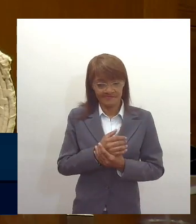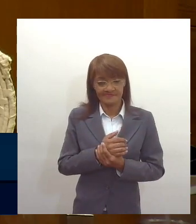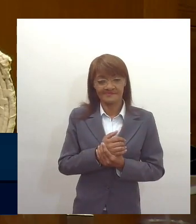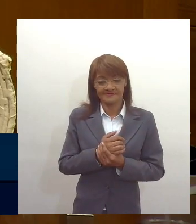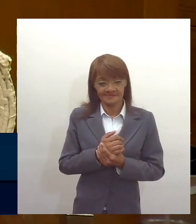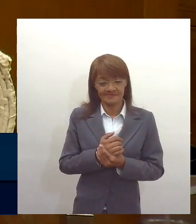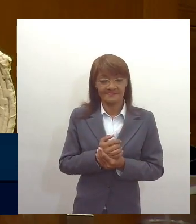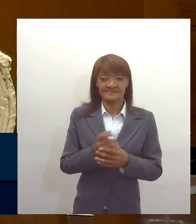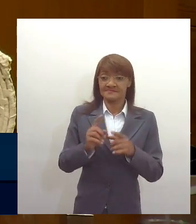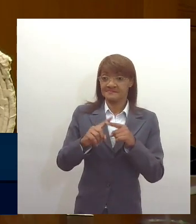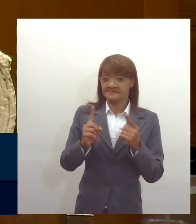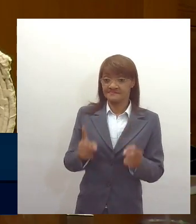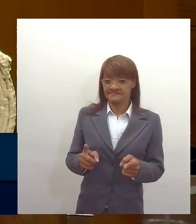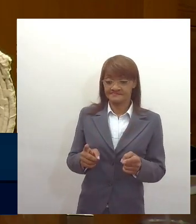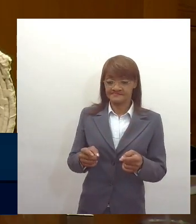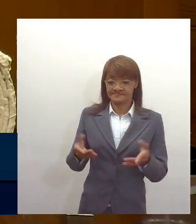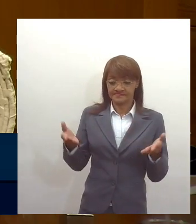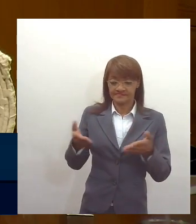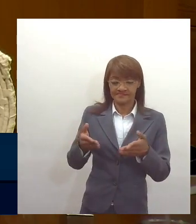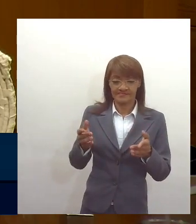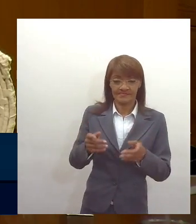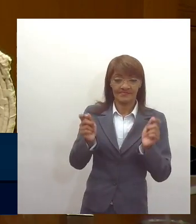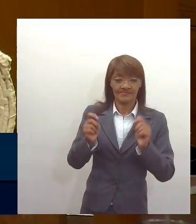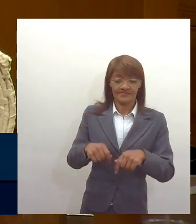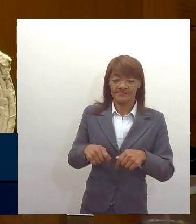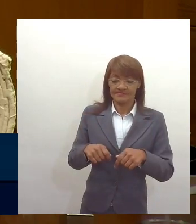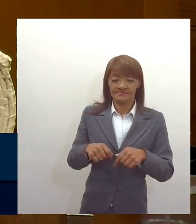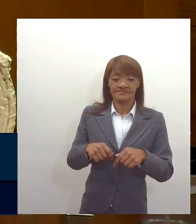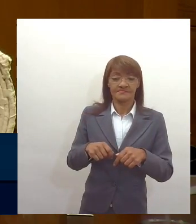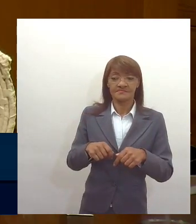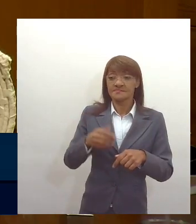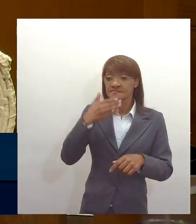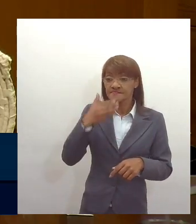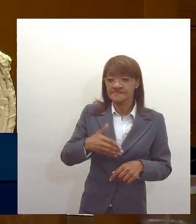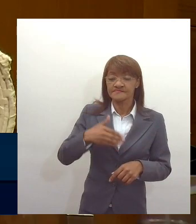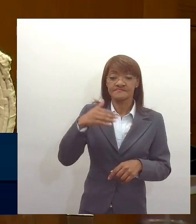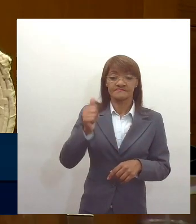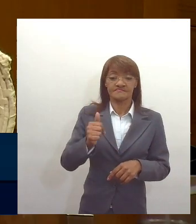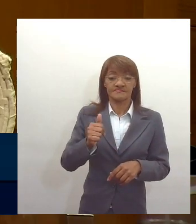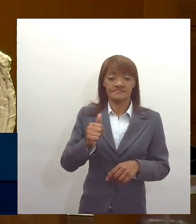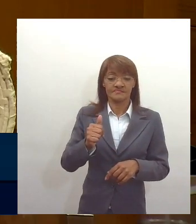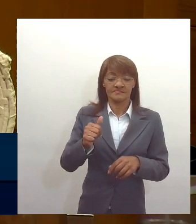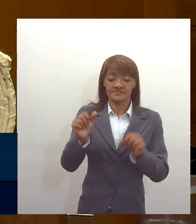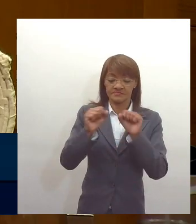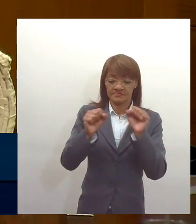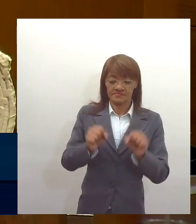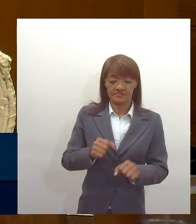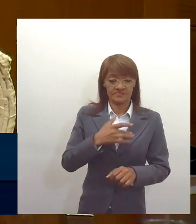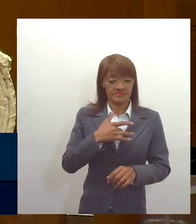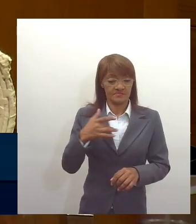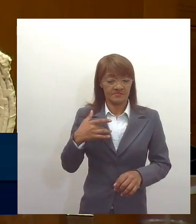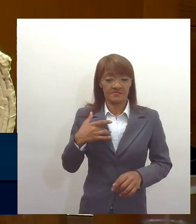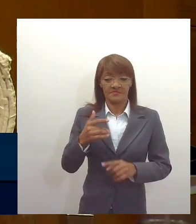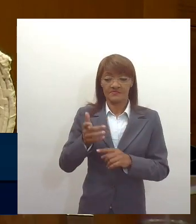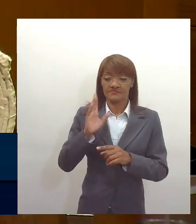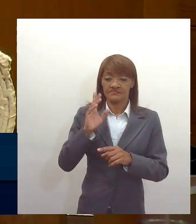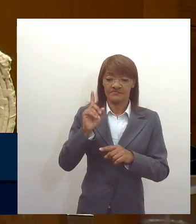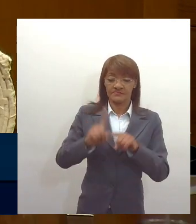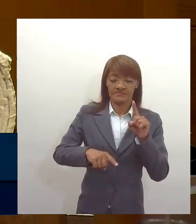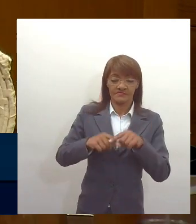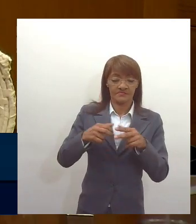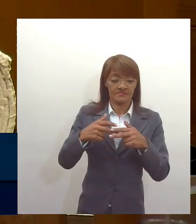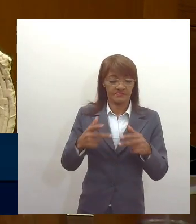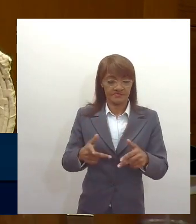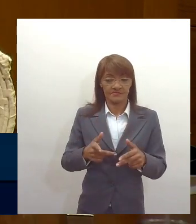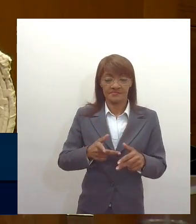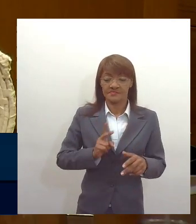um equipamento tão importante, né, que quando eu avisei que iria lá, eu recebi várias